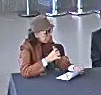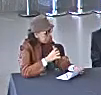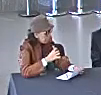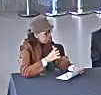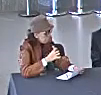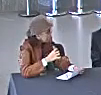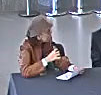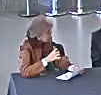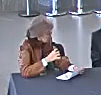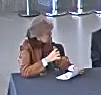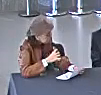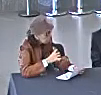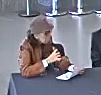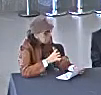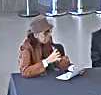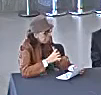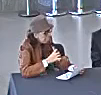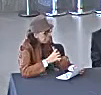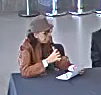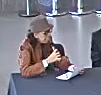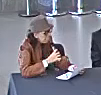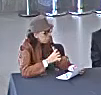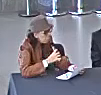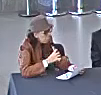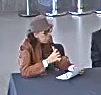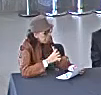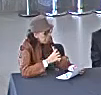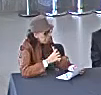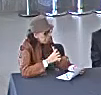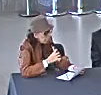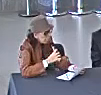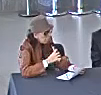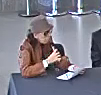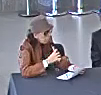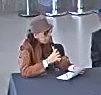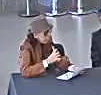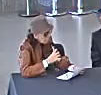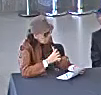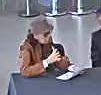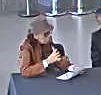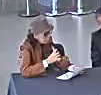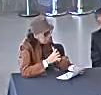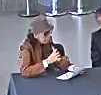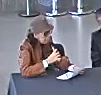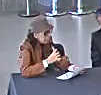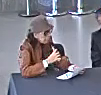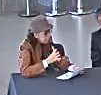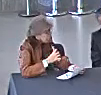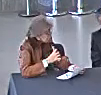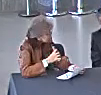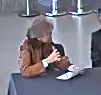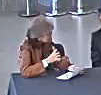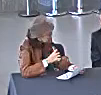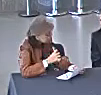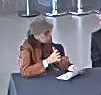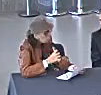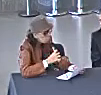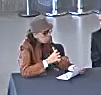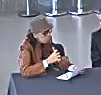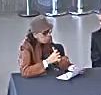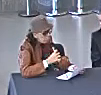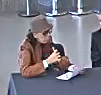Queridas irmãs dominicanas da Anunciata, com alegria e gratidão participo desta merecida